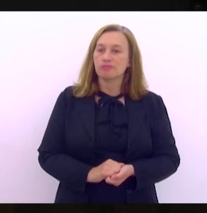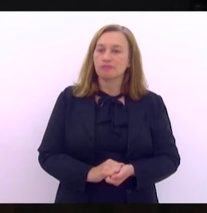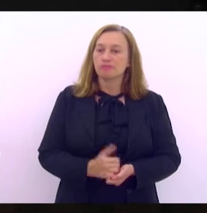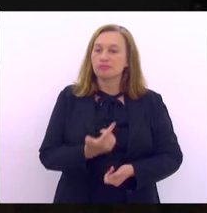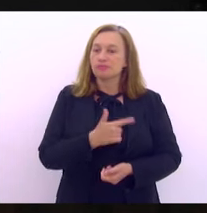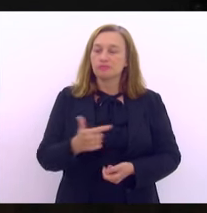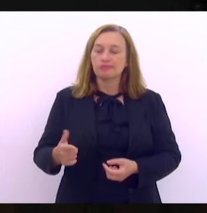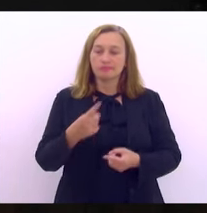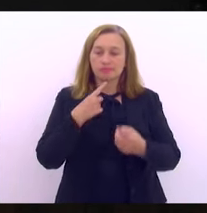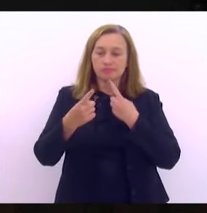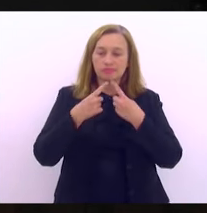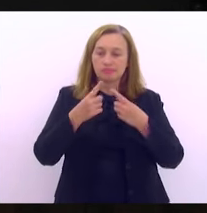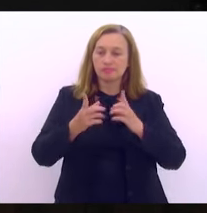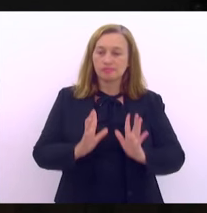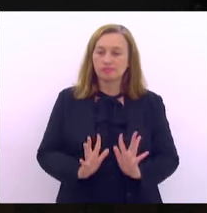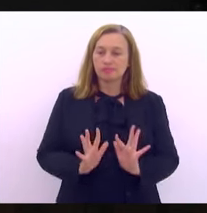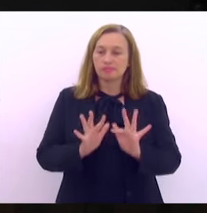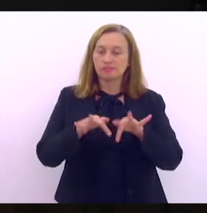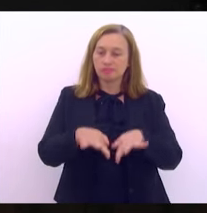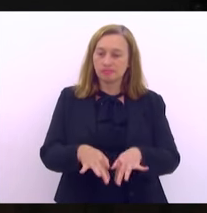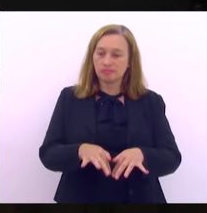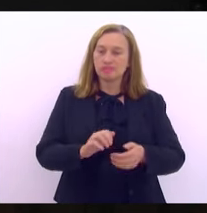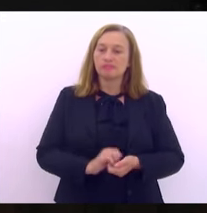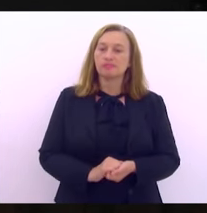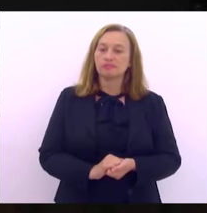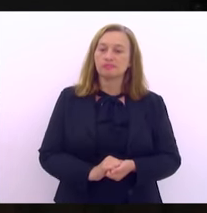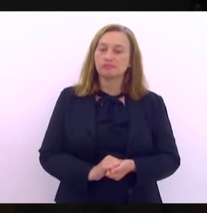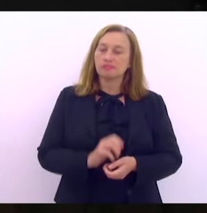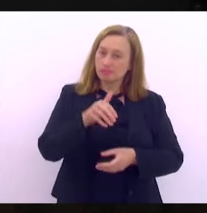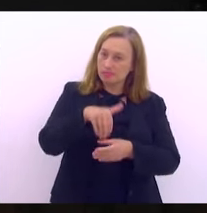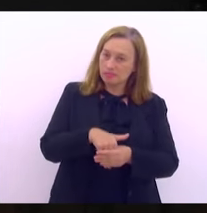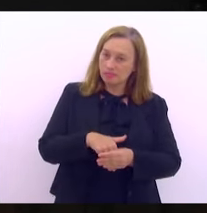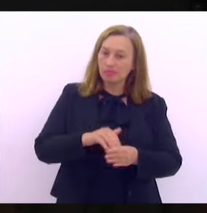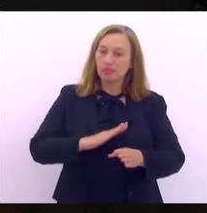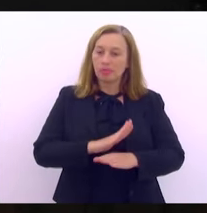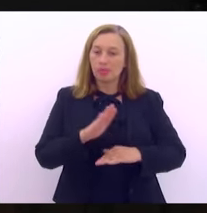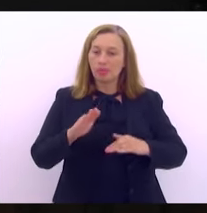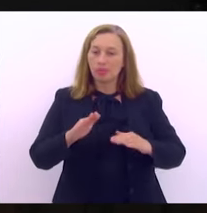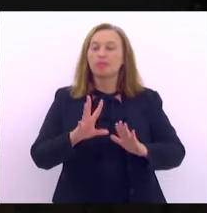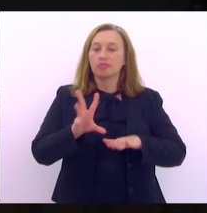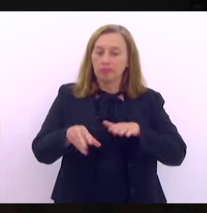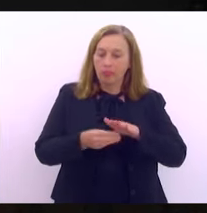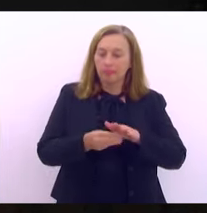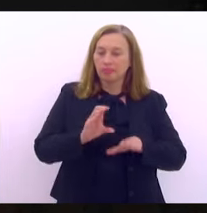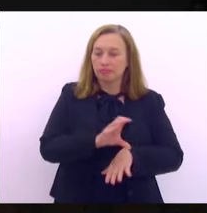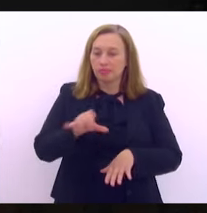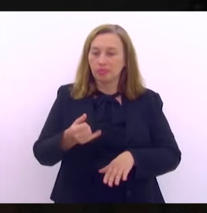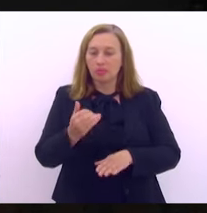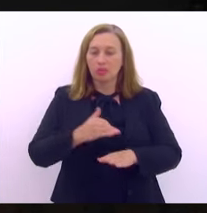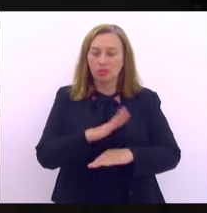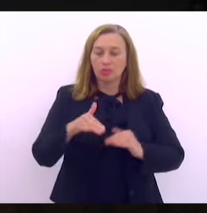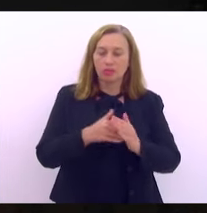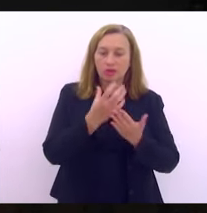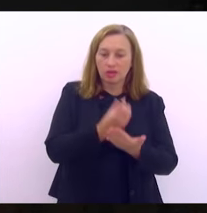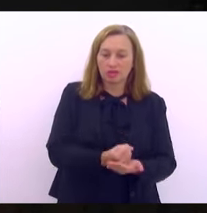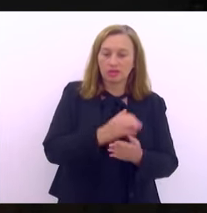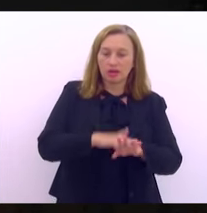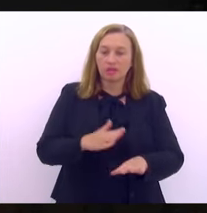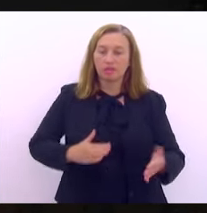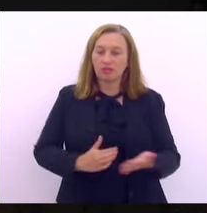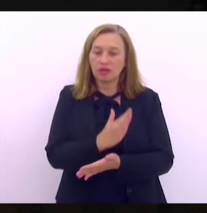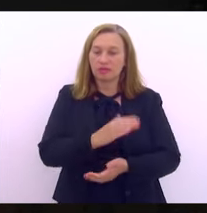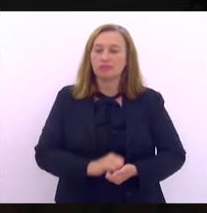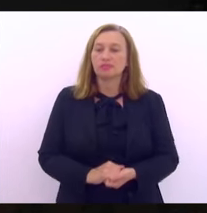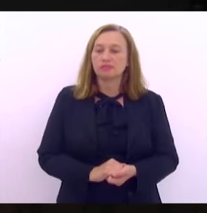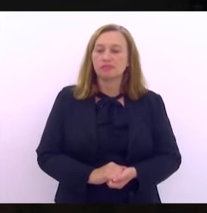Não havendo mais quem queira discutir, encerrada a discussão, em votação, emenda da CCJ. Senhores que aprovam, permaneçam como estão,